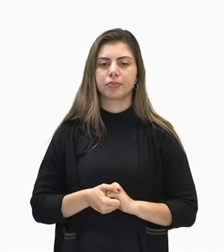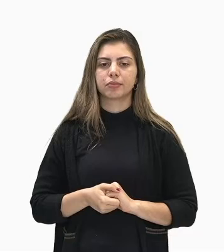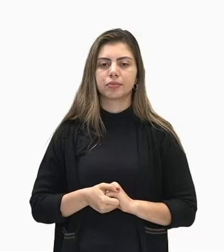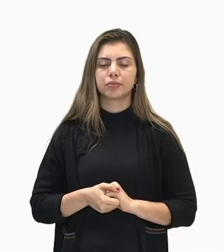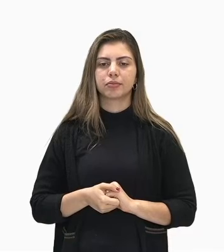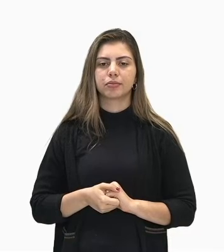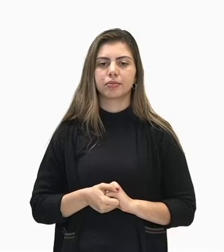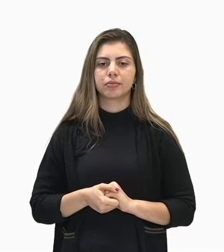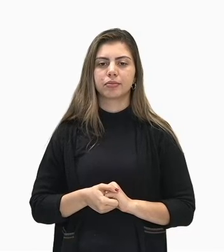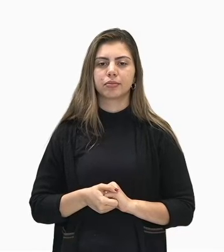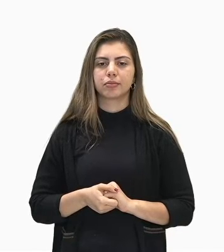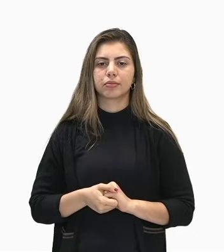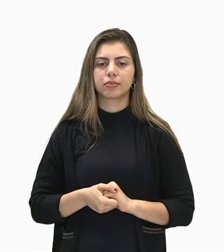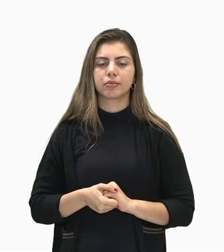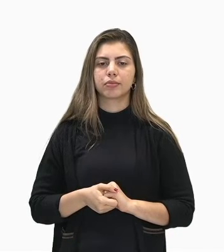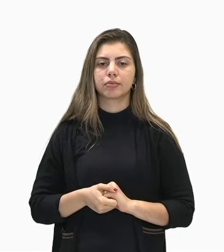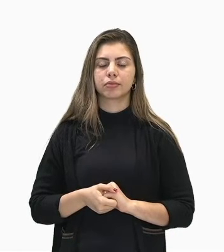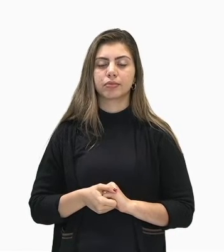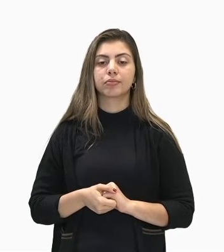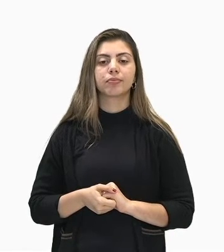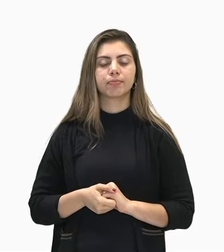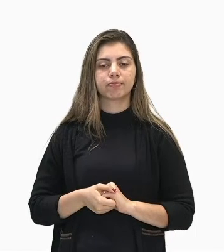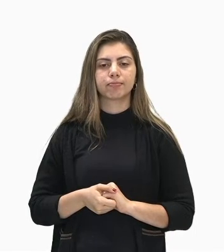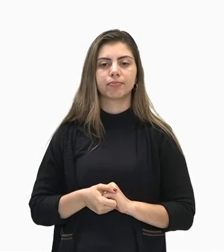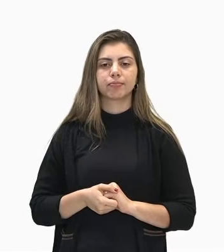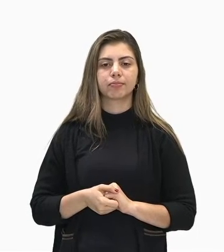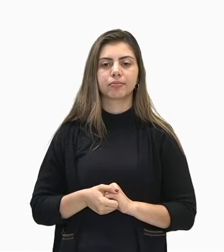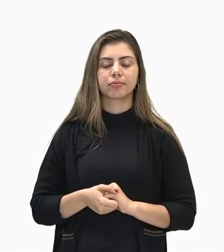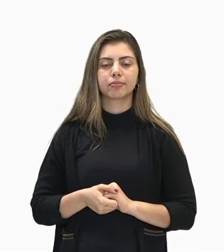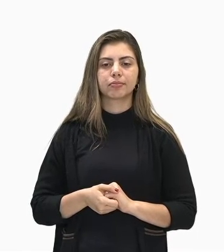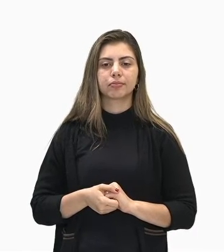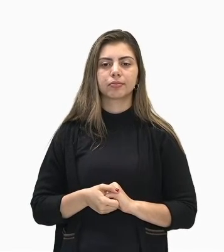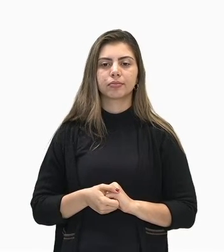E agora a gente vai